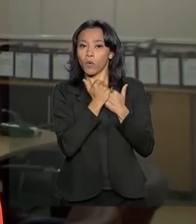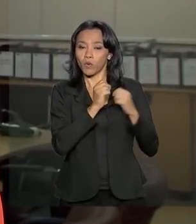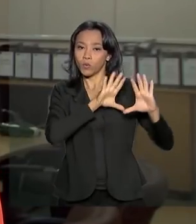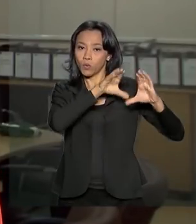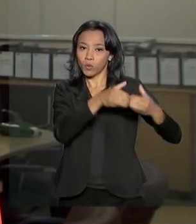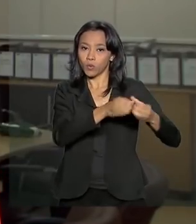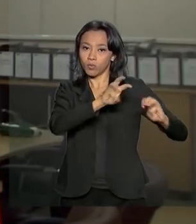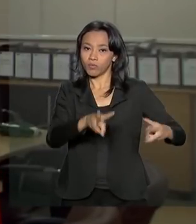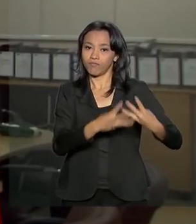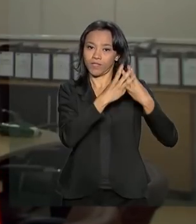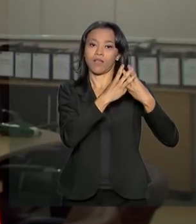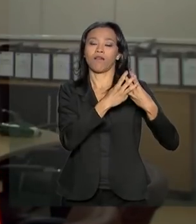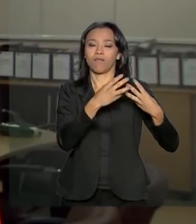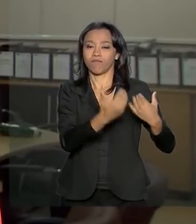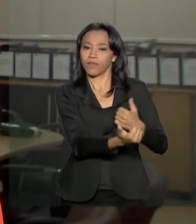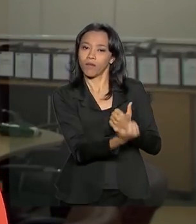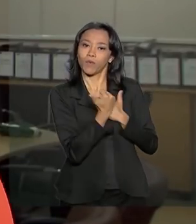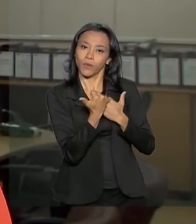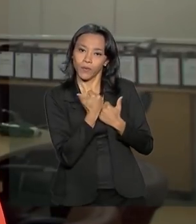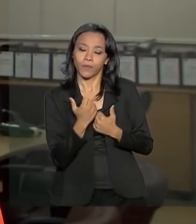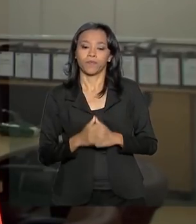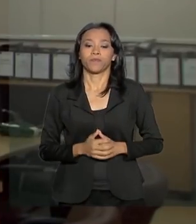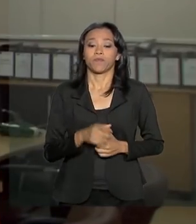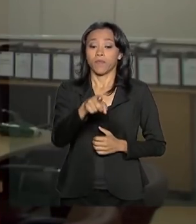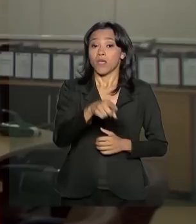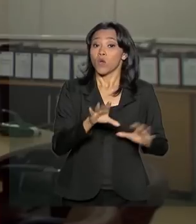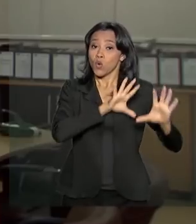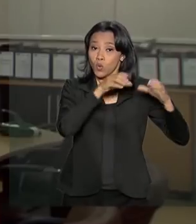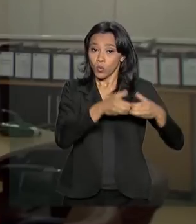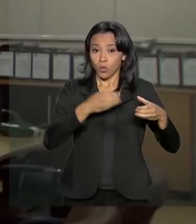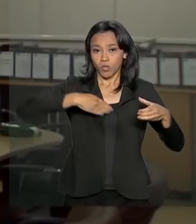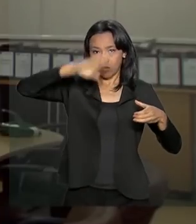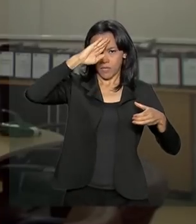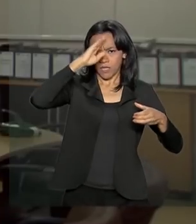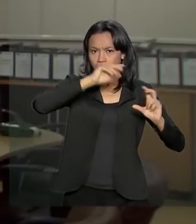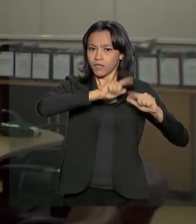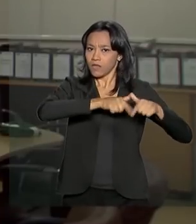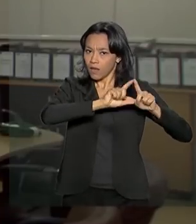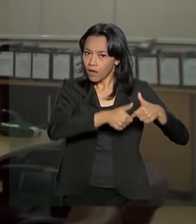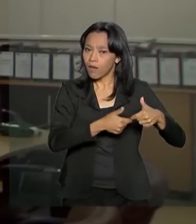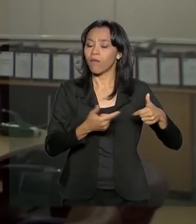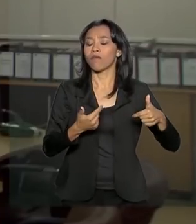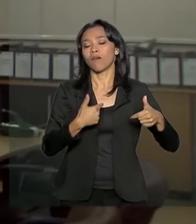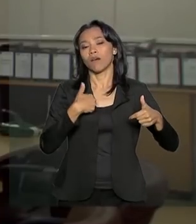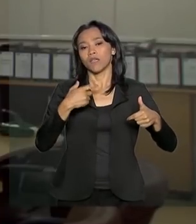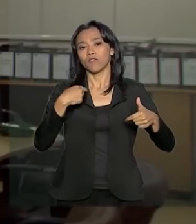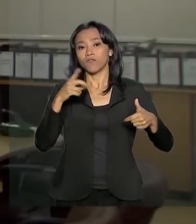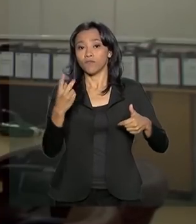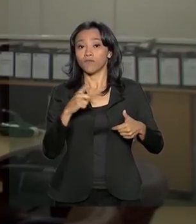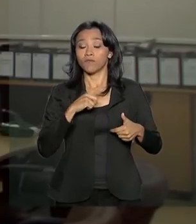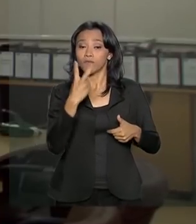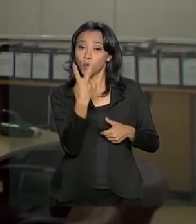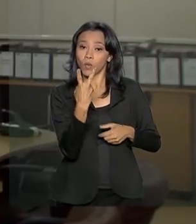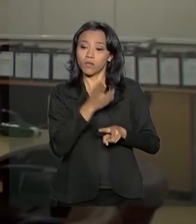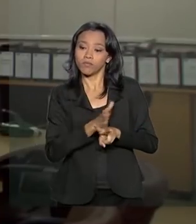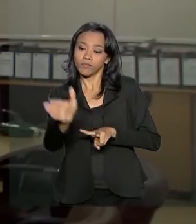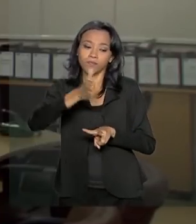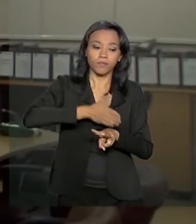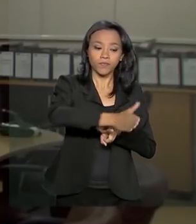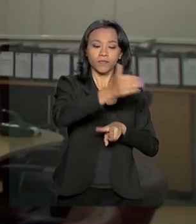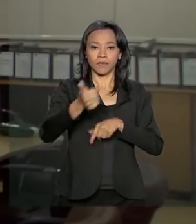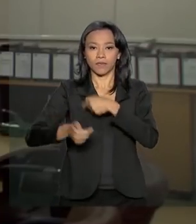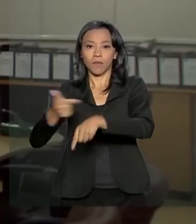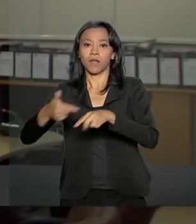Israel os militares de Israel vieram com uma série de equipamentos nós fizemos duas frentes de trabalho de uma em uma